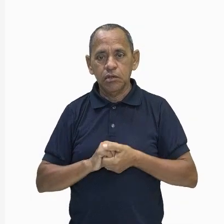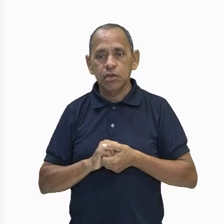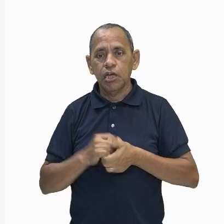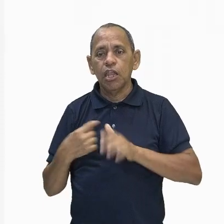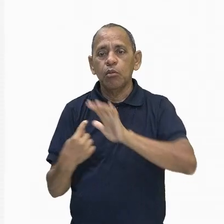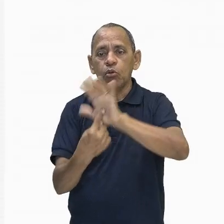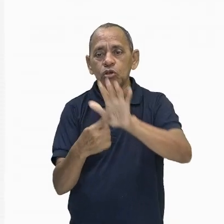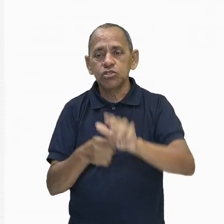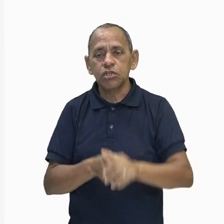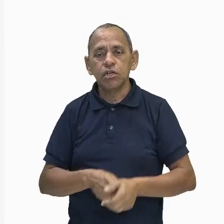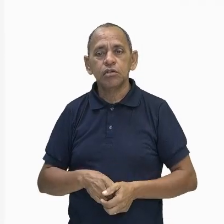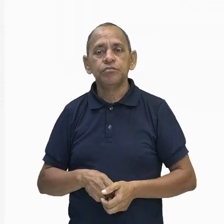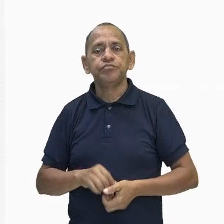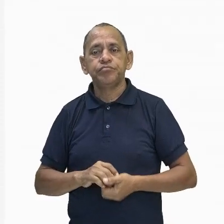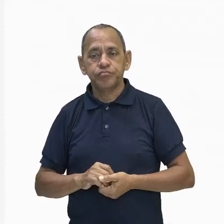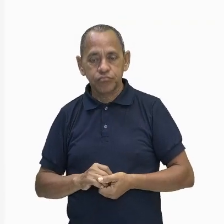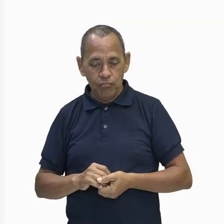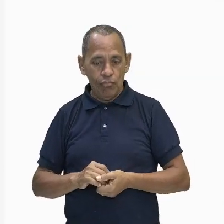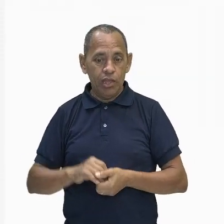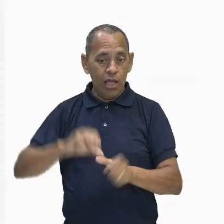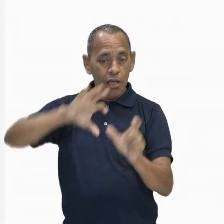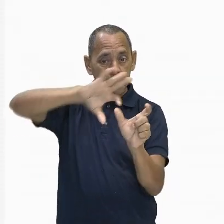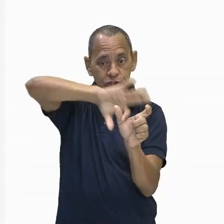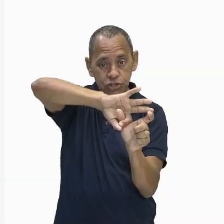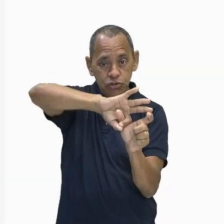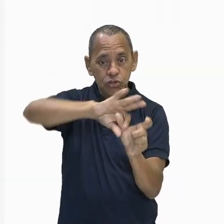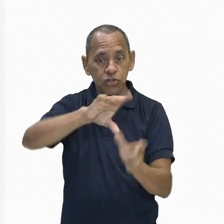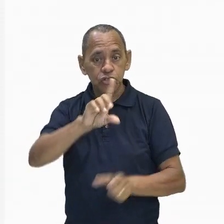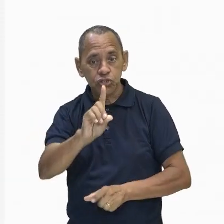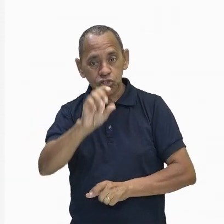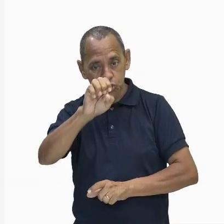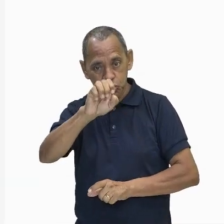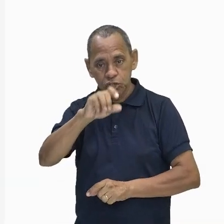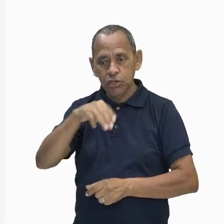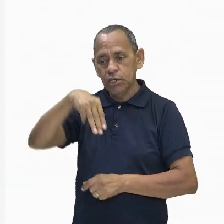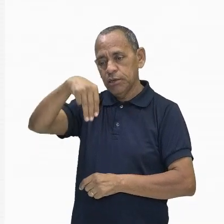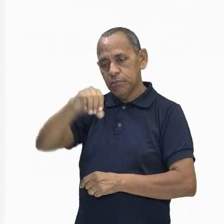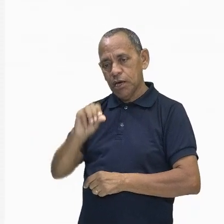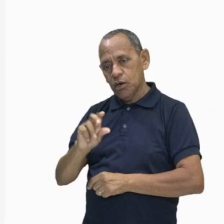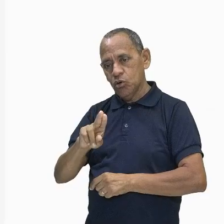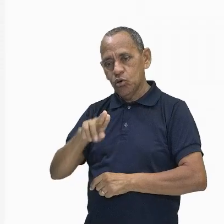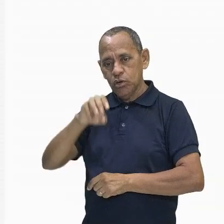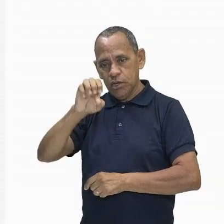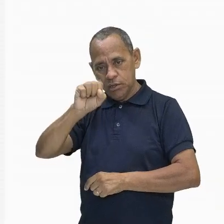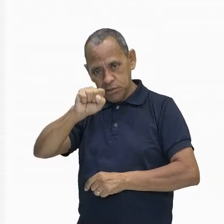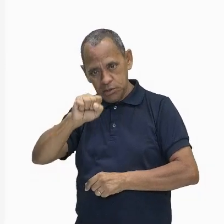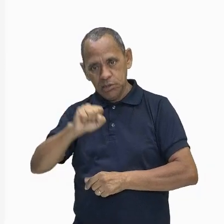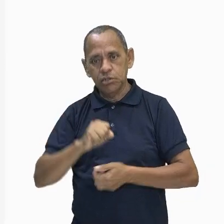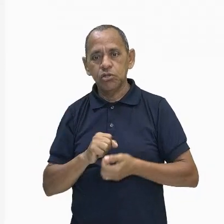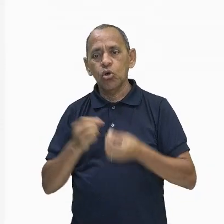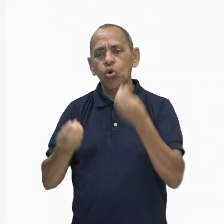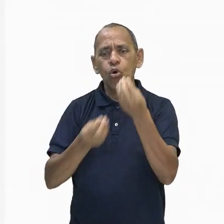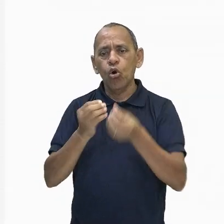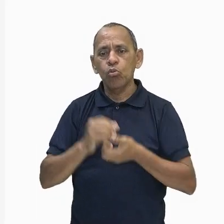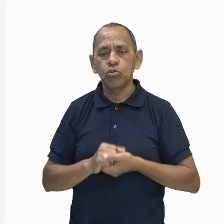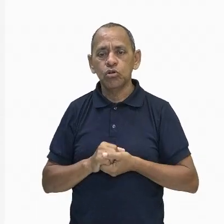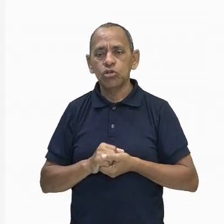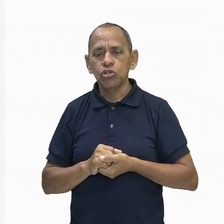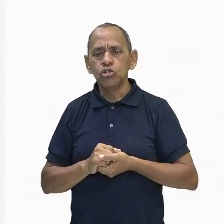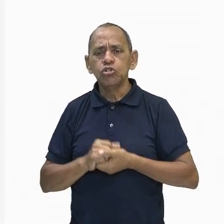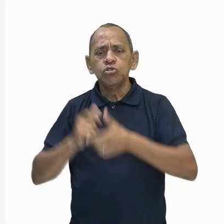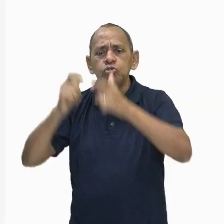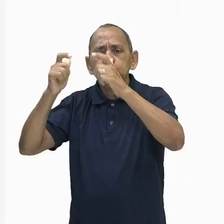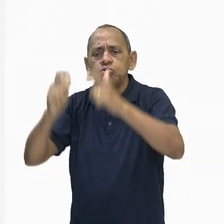Maués identifica para a gente o quê? A origem desses amigos. Observem quantas informações eu tenho com os